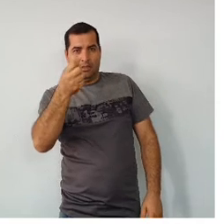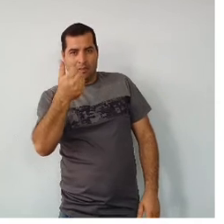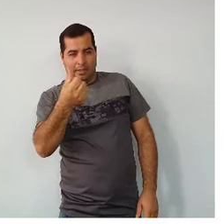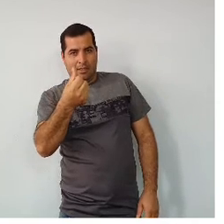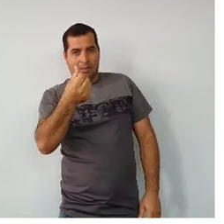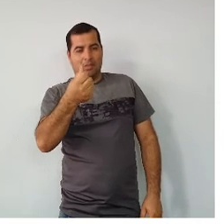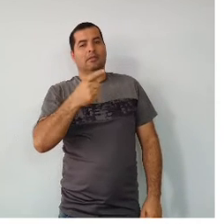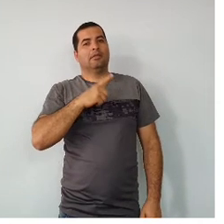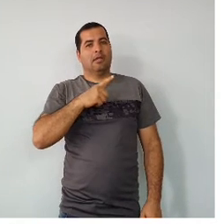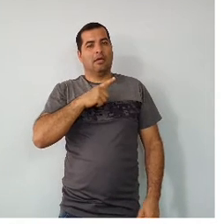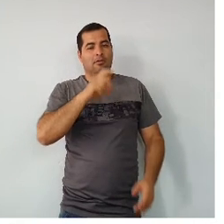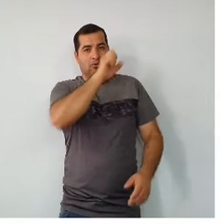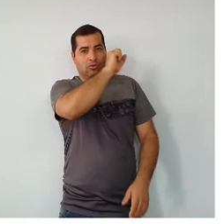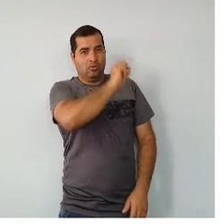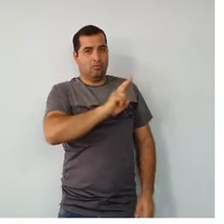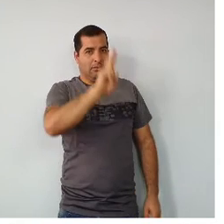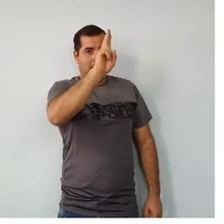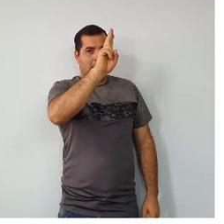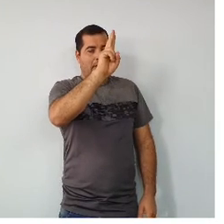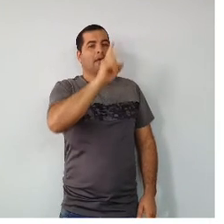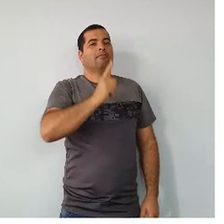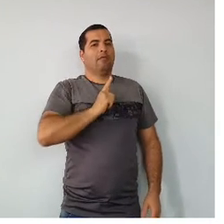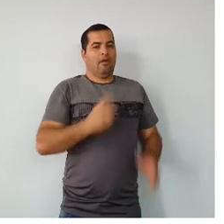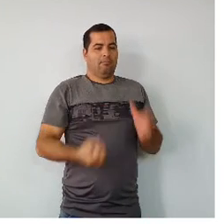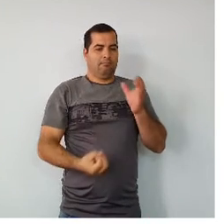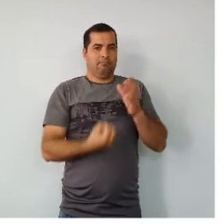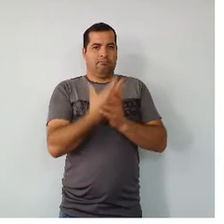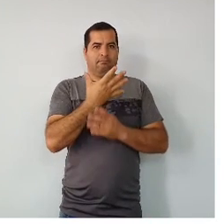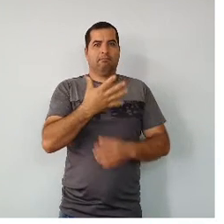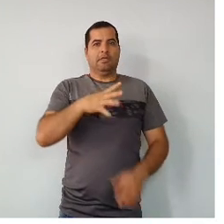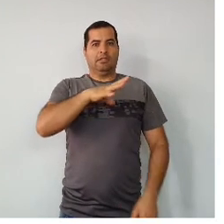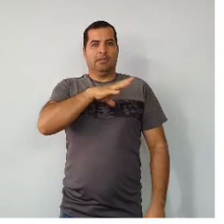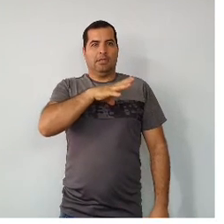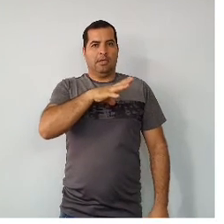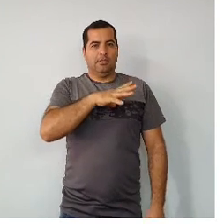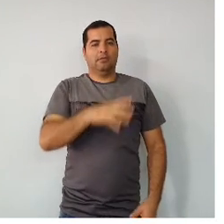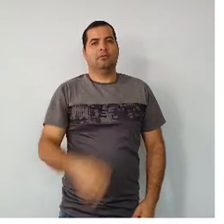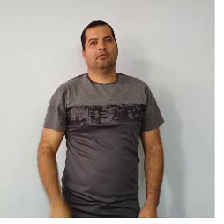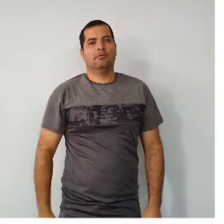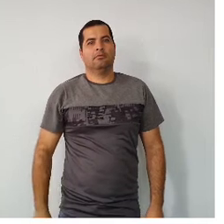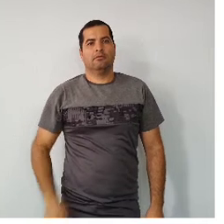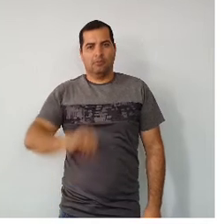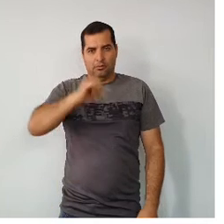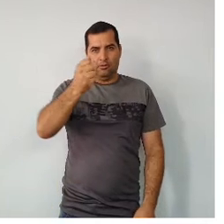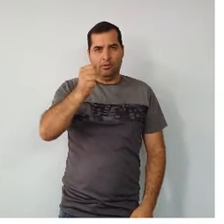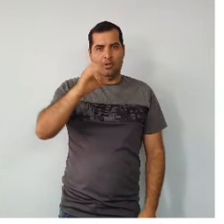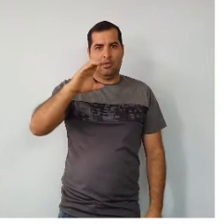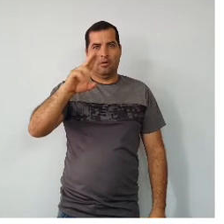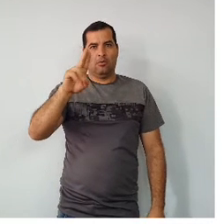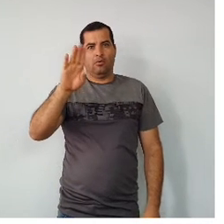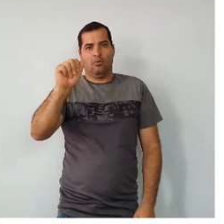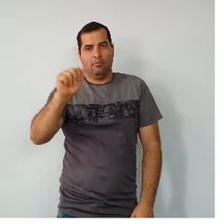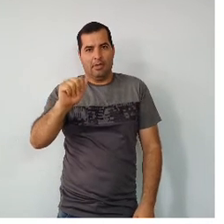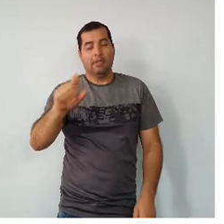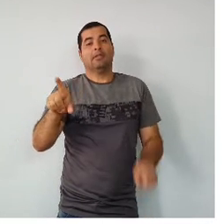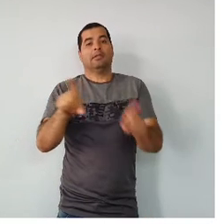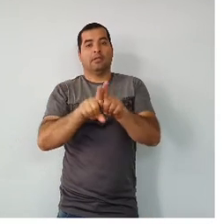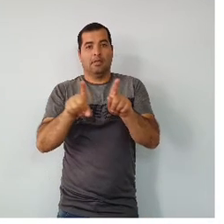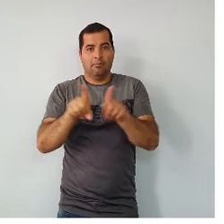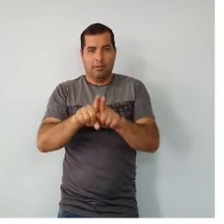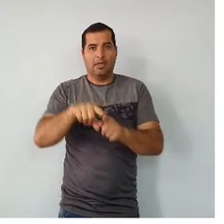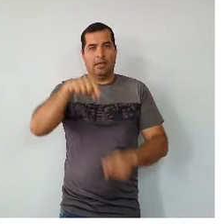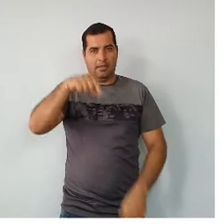2456 aí, que Sumaré recebeu o status de município de Jacuba, adquiriu o título de